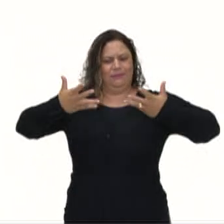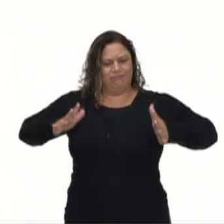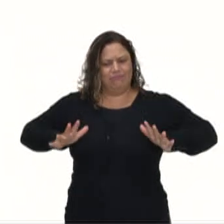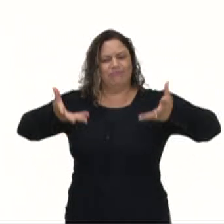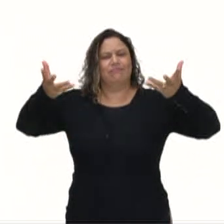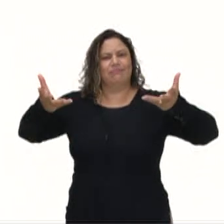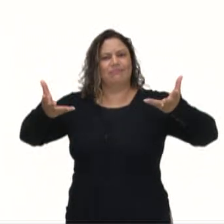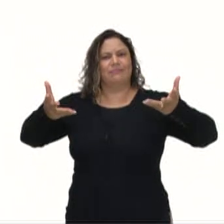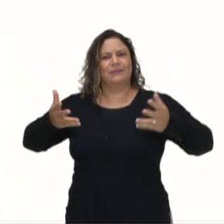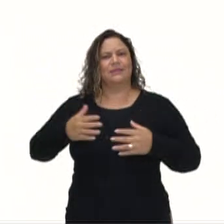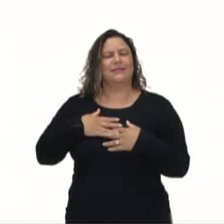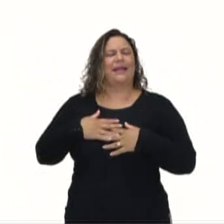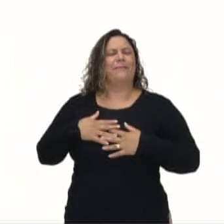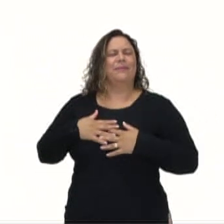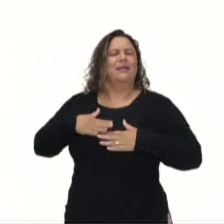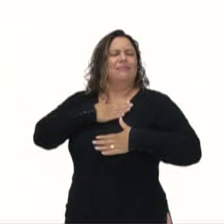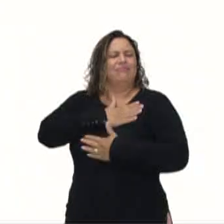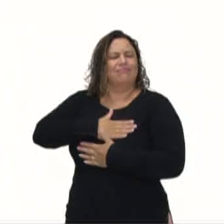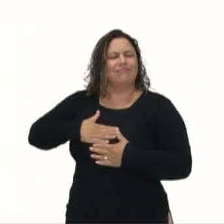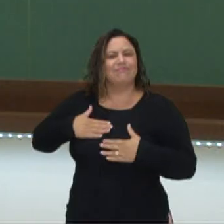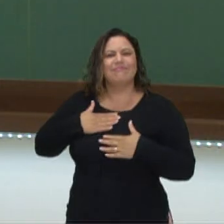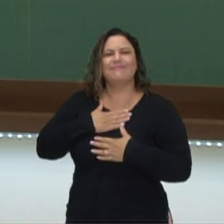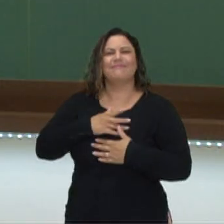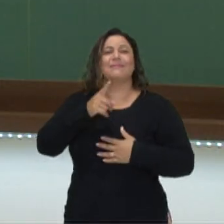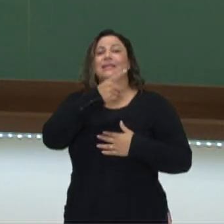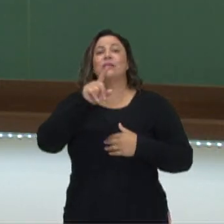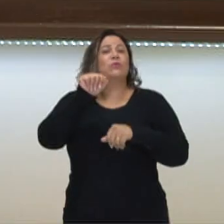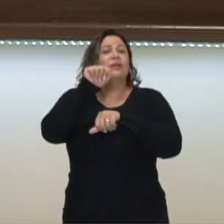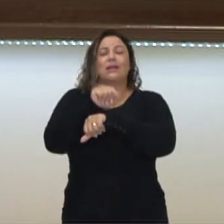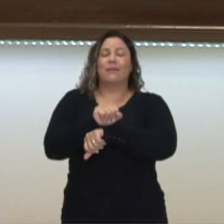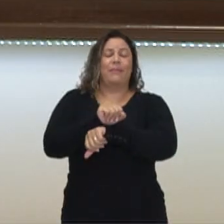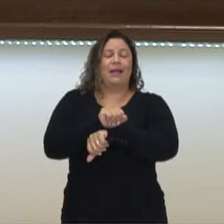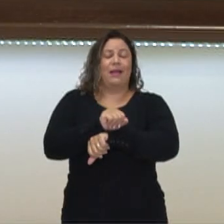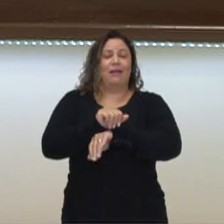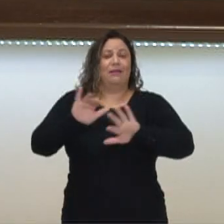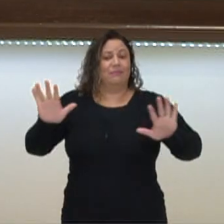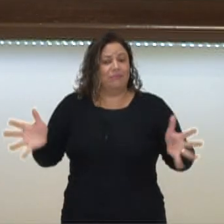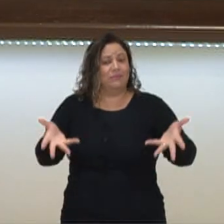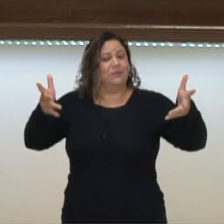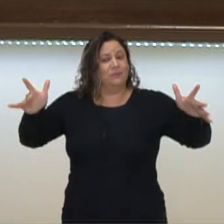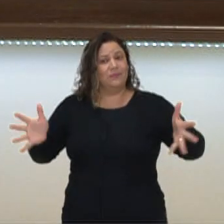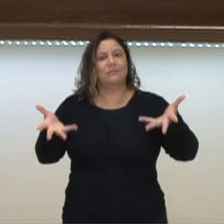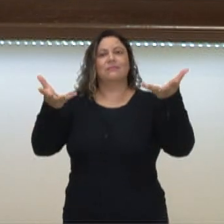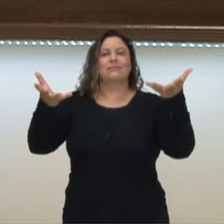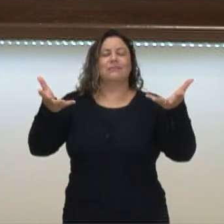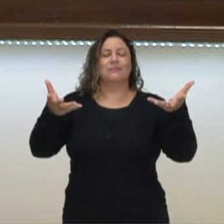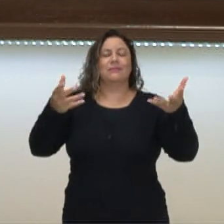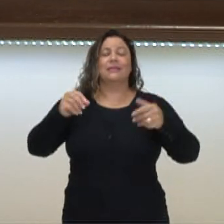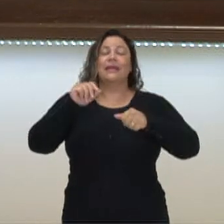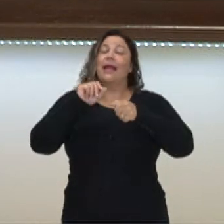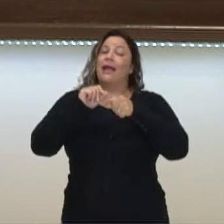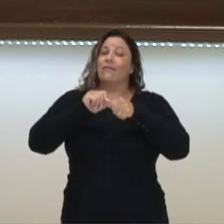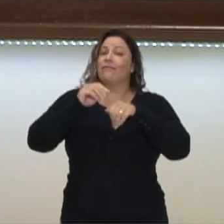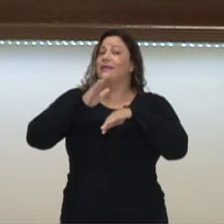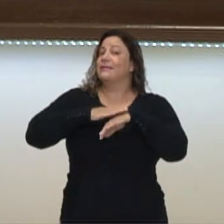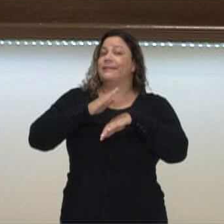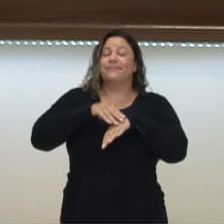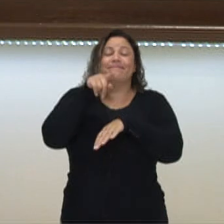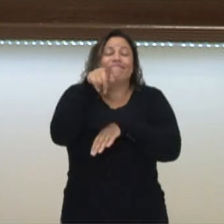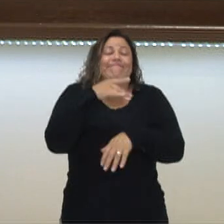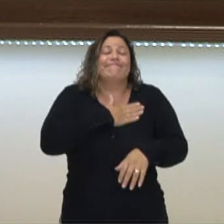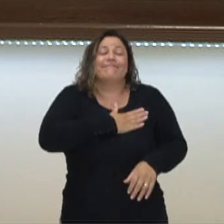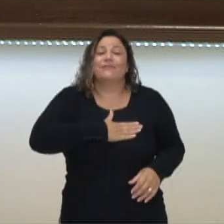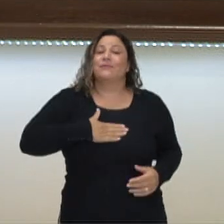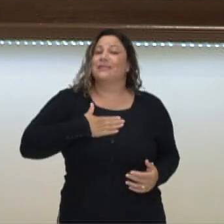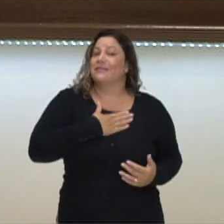você fique satisfeito e não queira parar. Então veja, é fazer o que você gosta. Quando você faz o que você